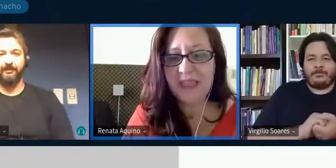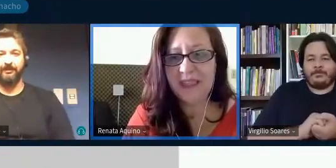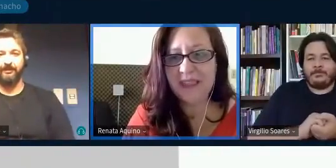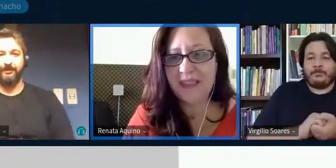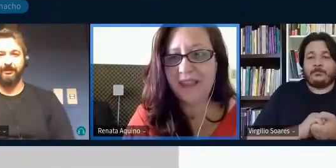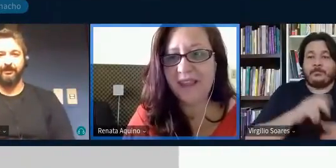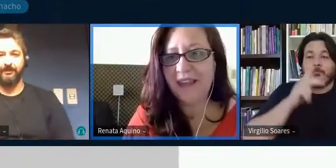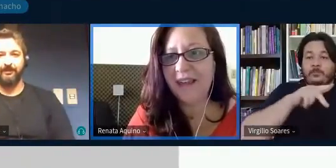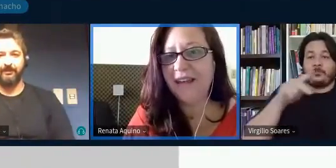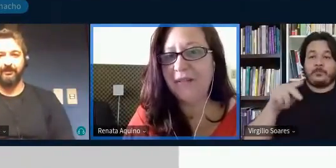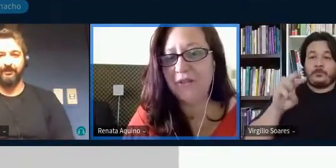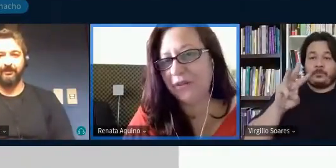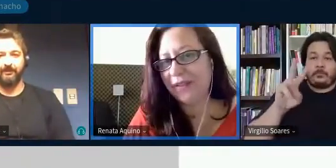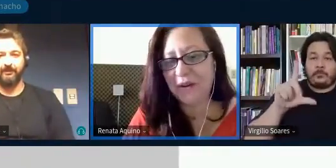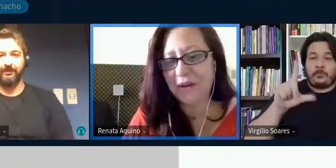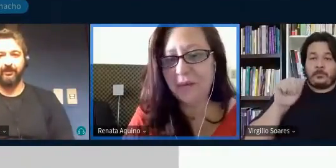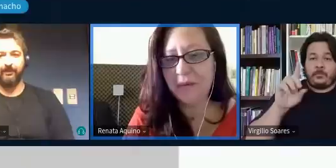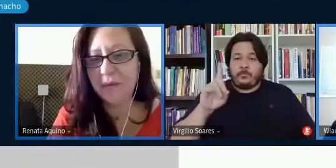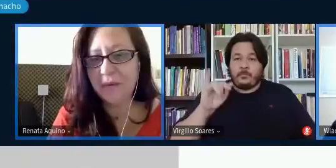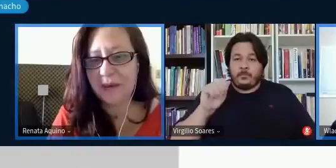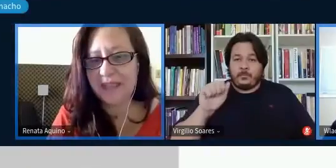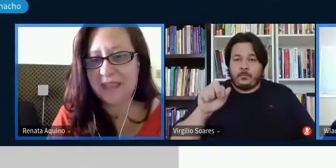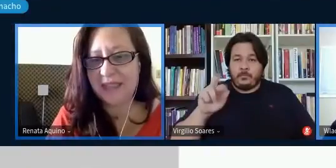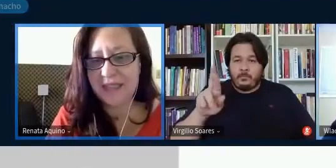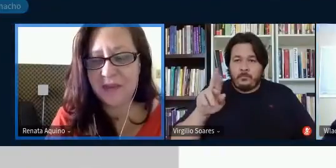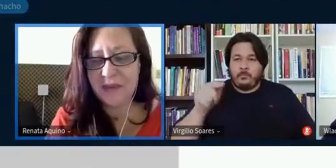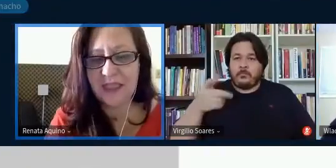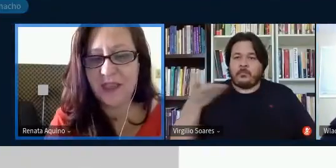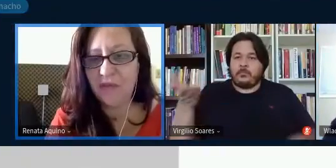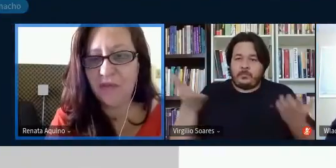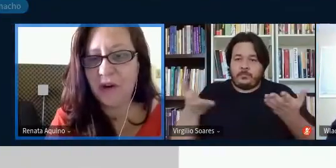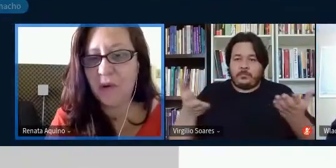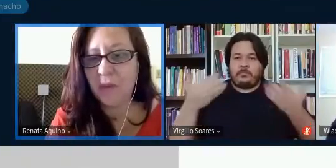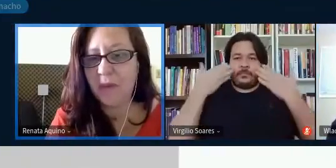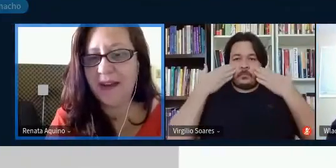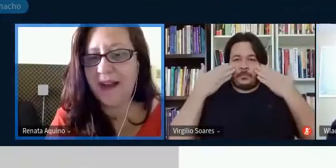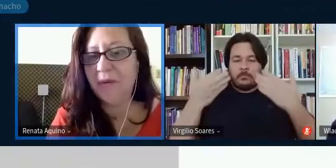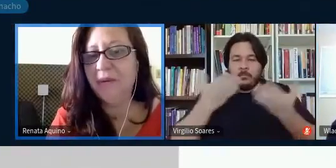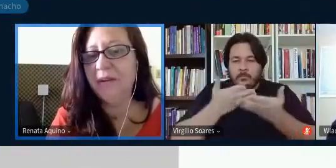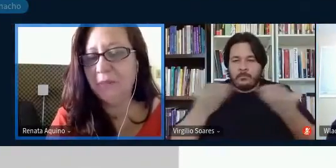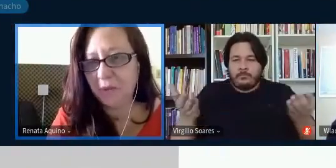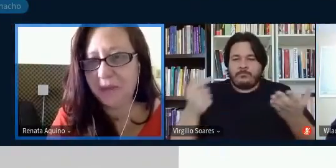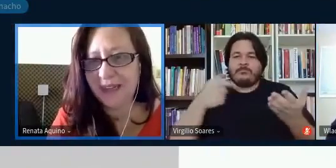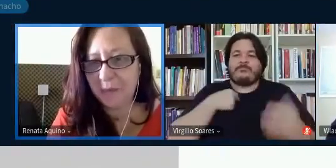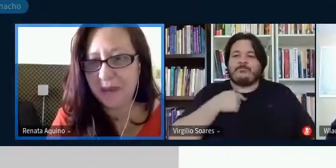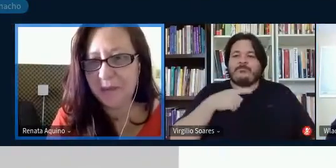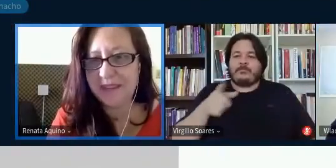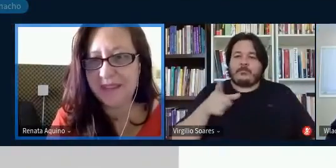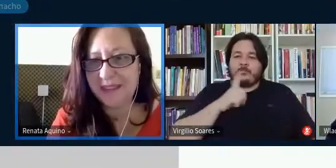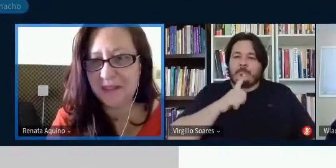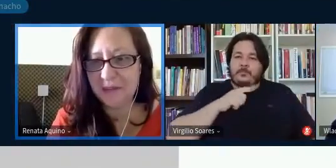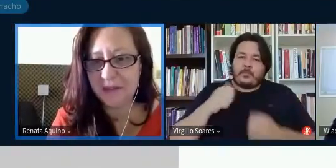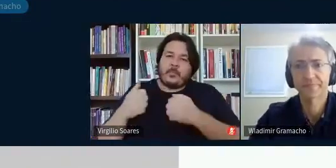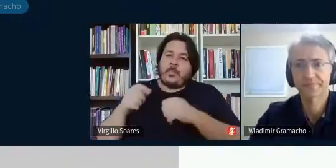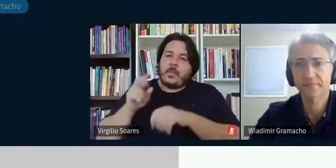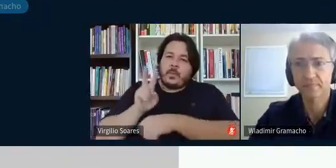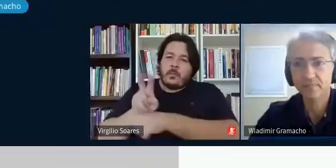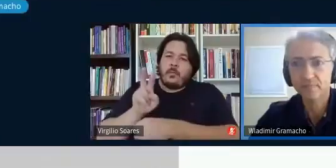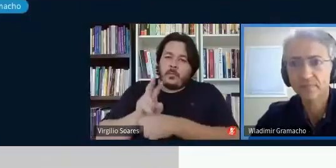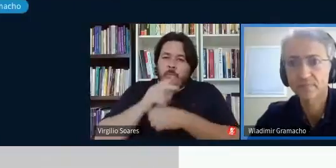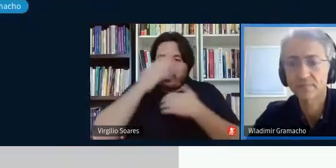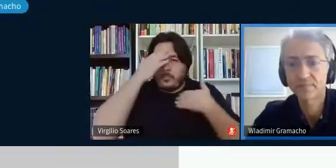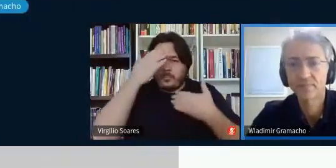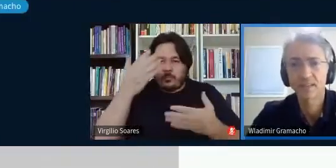Professor, o senhor está com a apresentação aqui, eu vou acompanhá-lo. Muito obrigado pela apresentação.